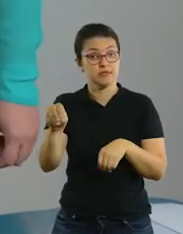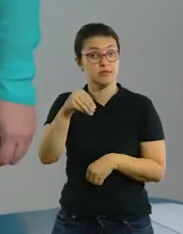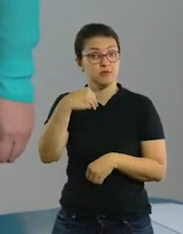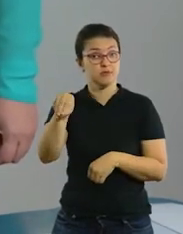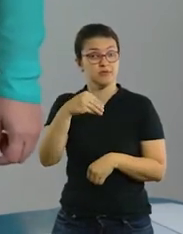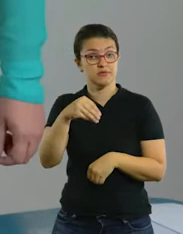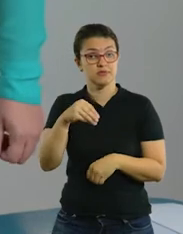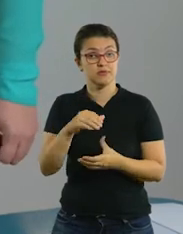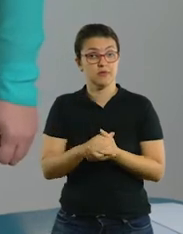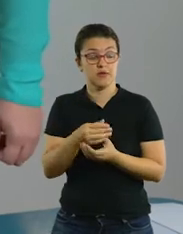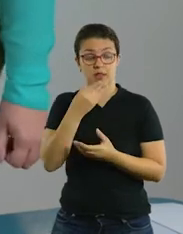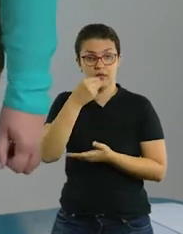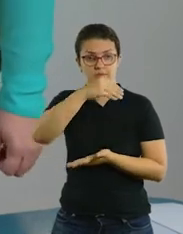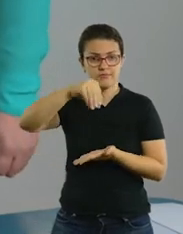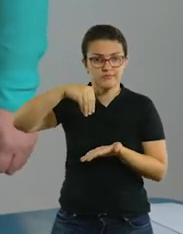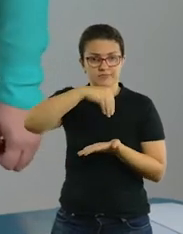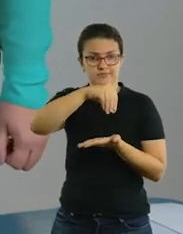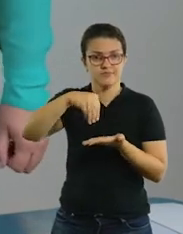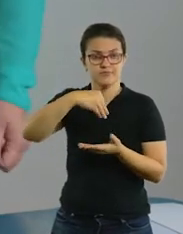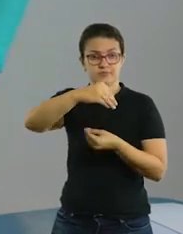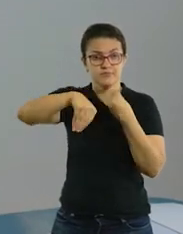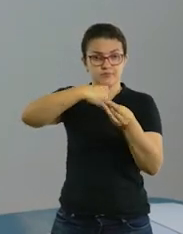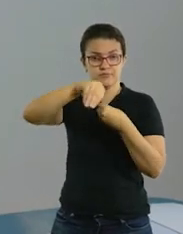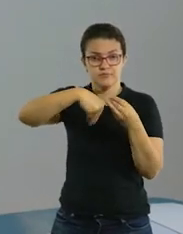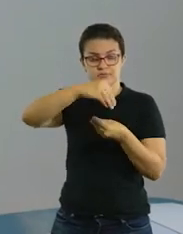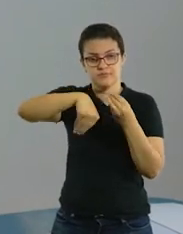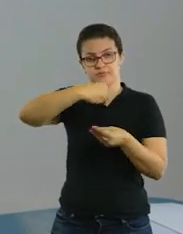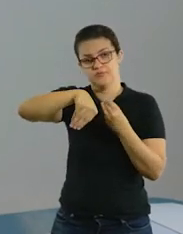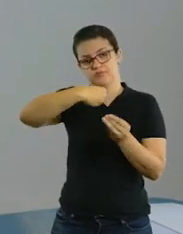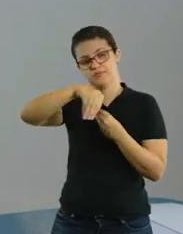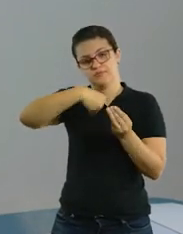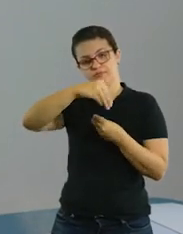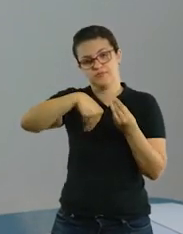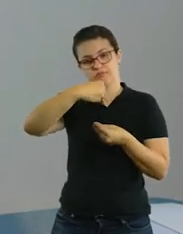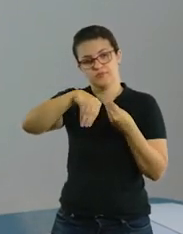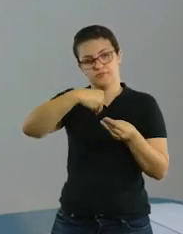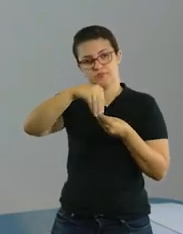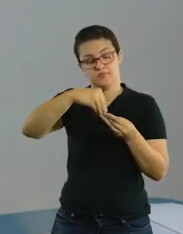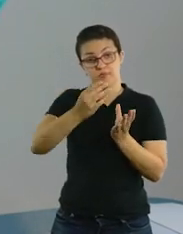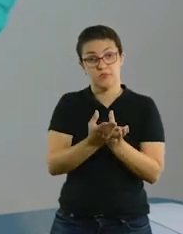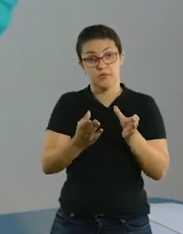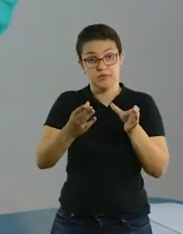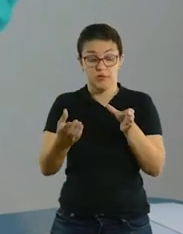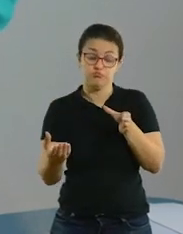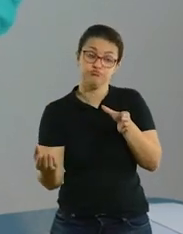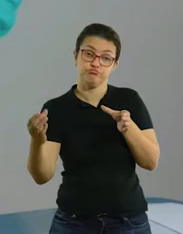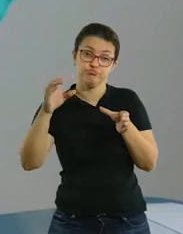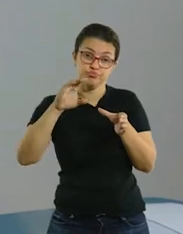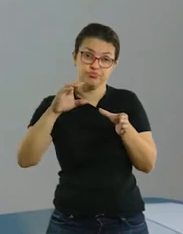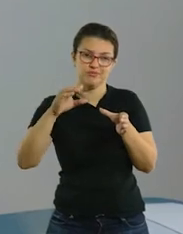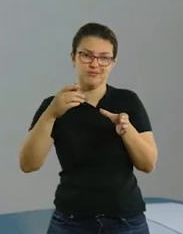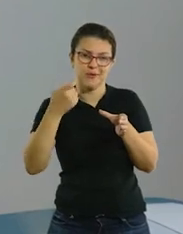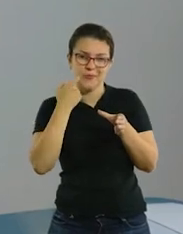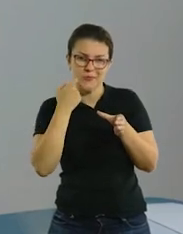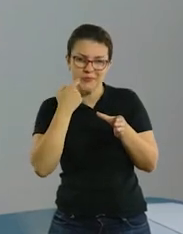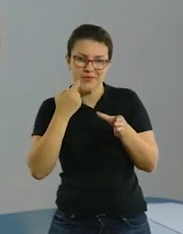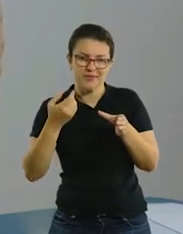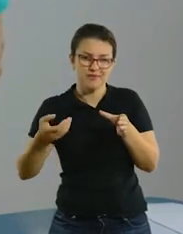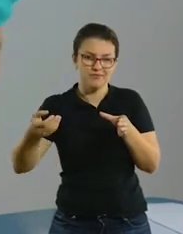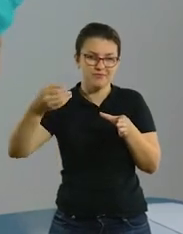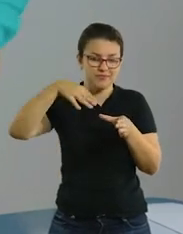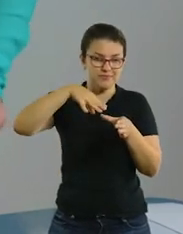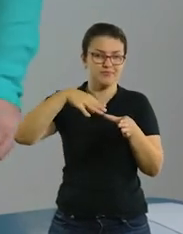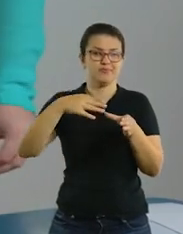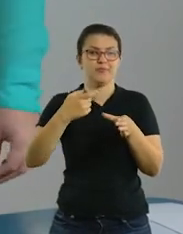e uma pitada de sal. Misture bem todos os ingredientes em uma tigela. A sardinha amassada,